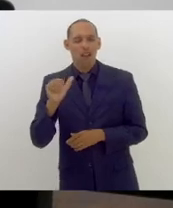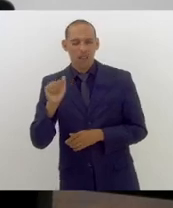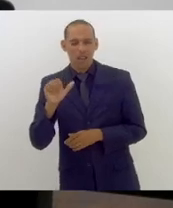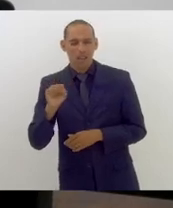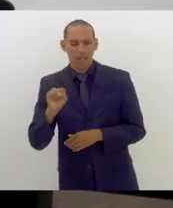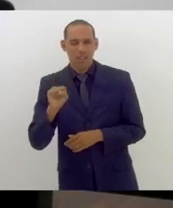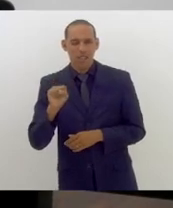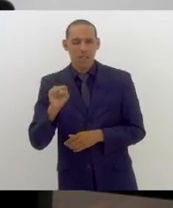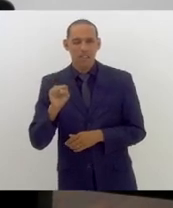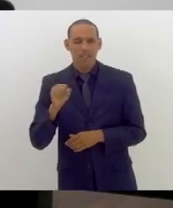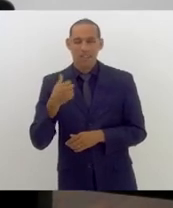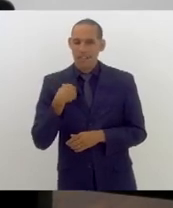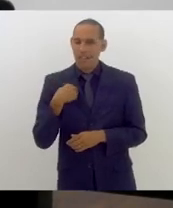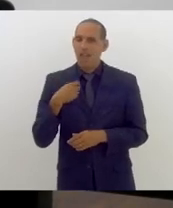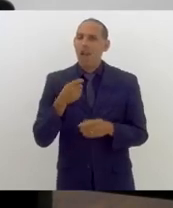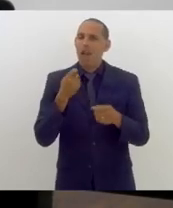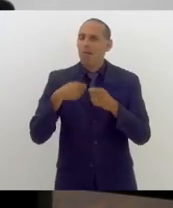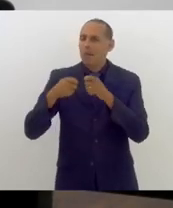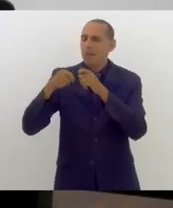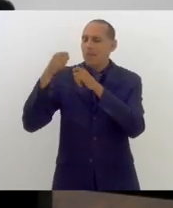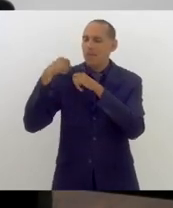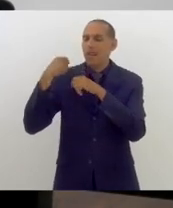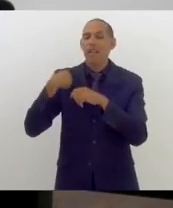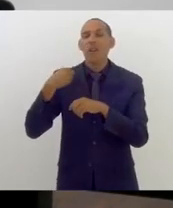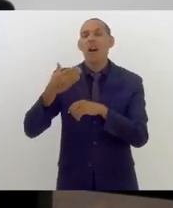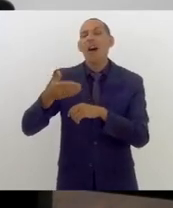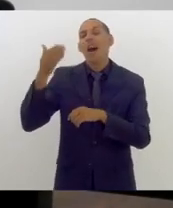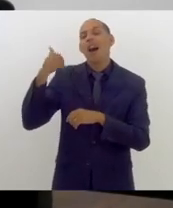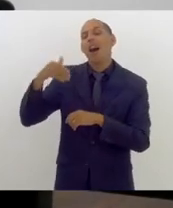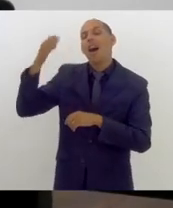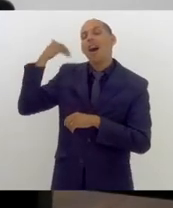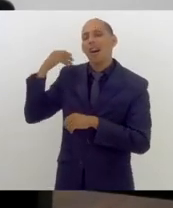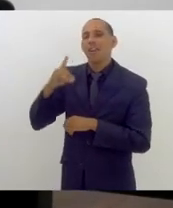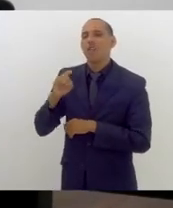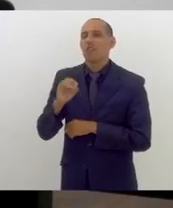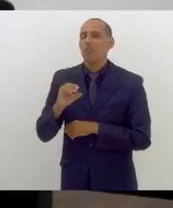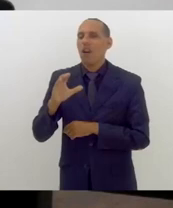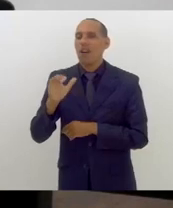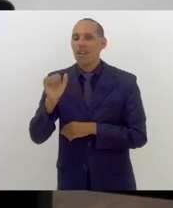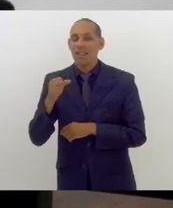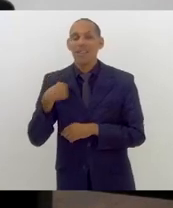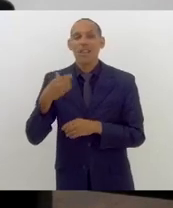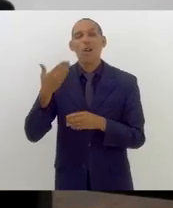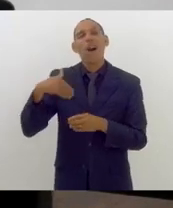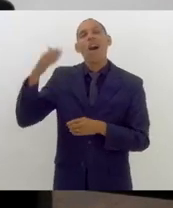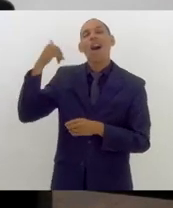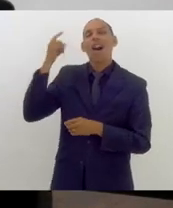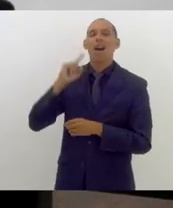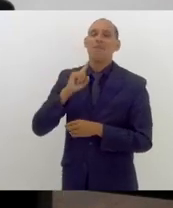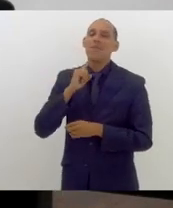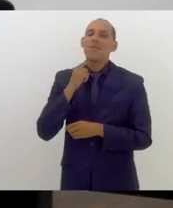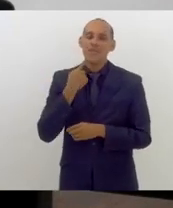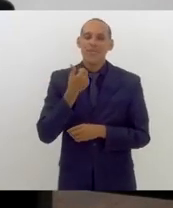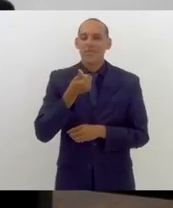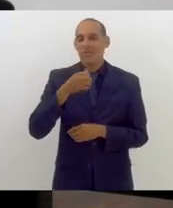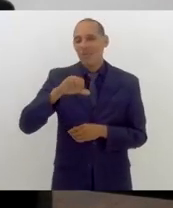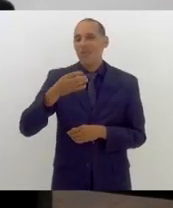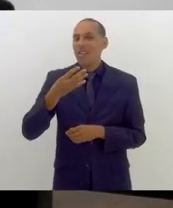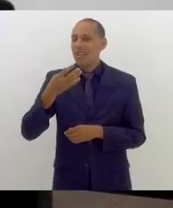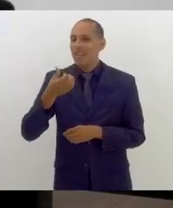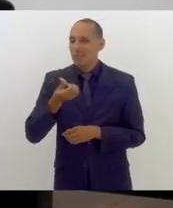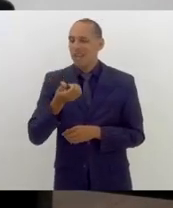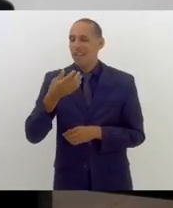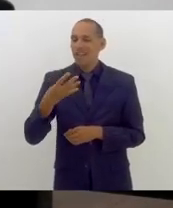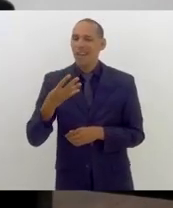por eu ser pescador antigo eu sou antes dela chegar eu sou antes da poluição chegar na Bahia de que eu acho 1974